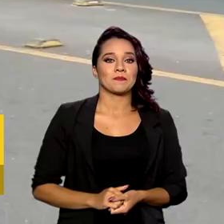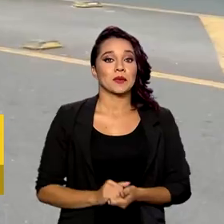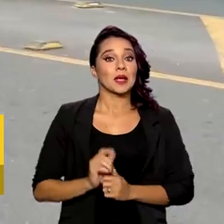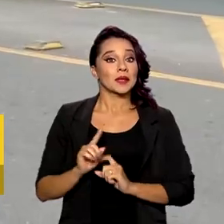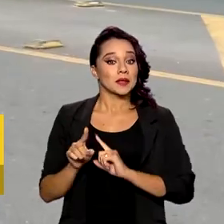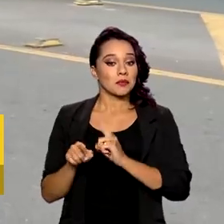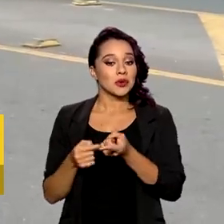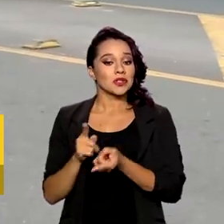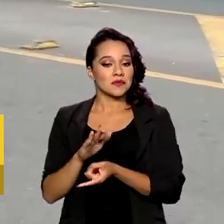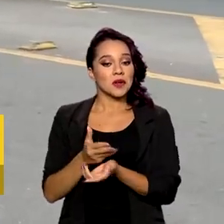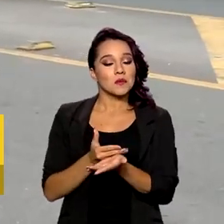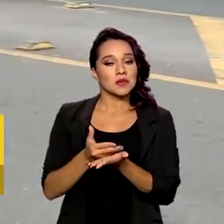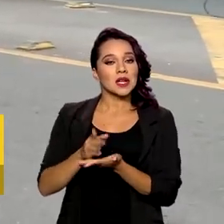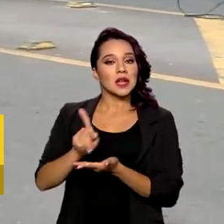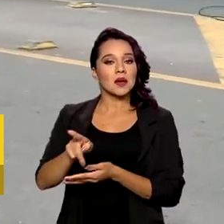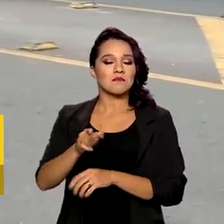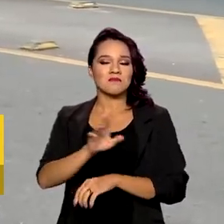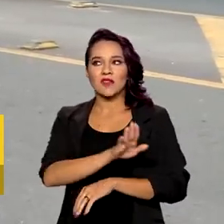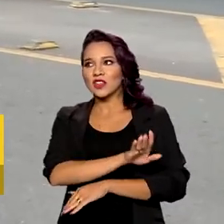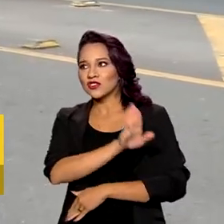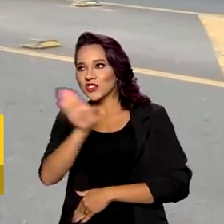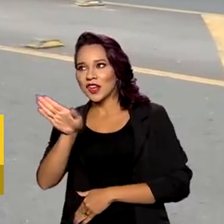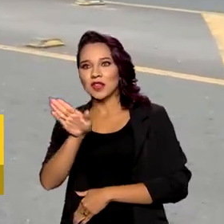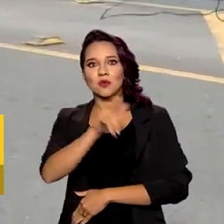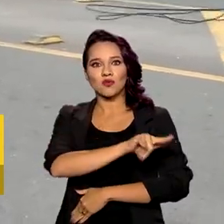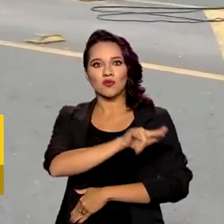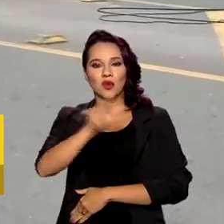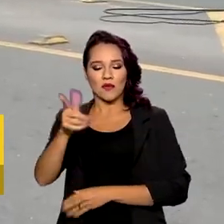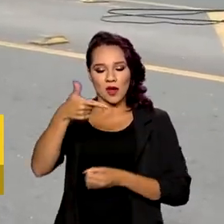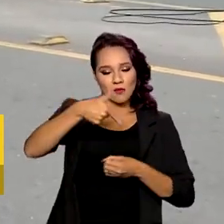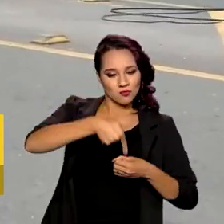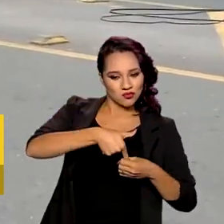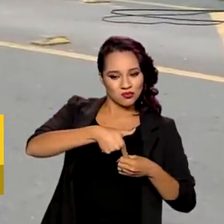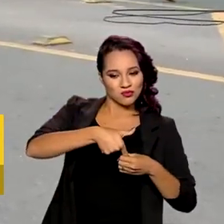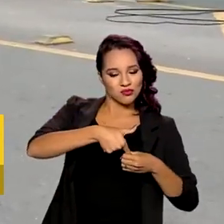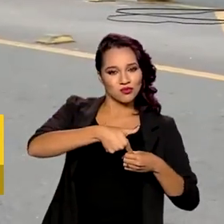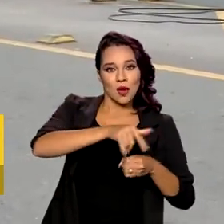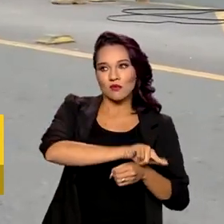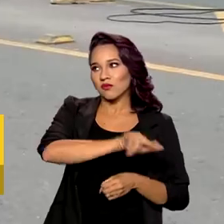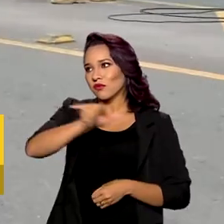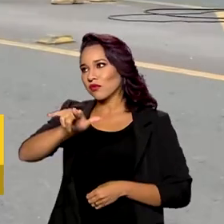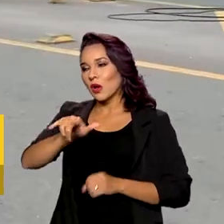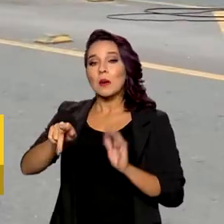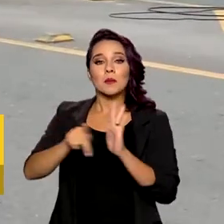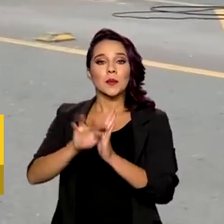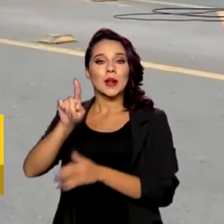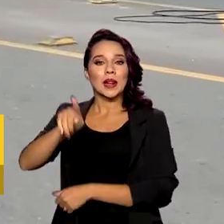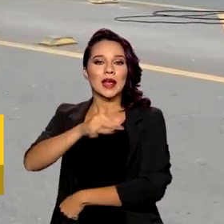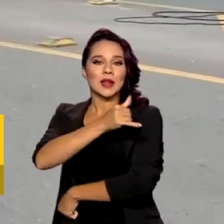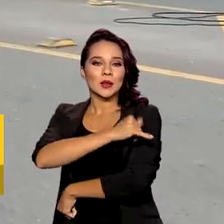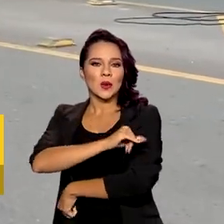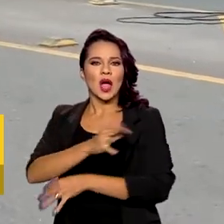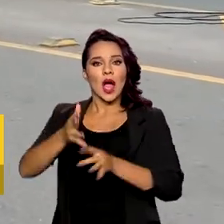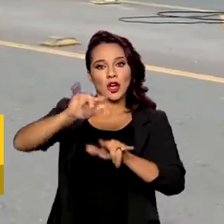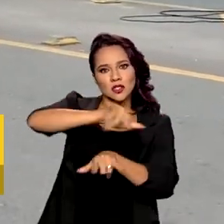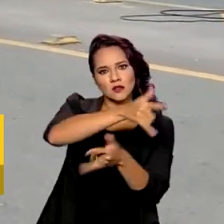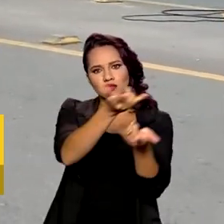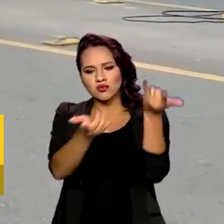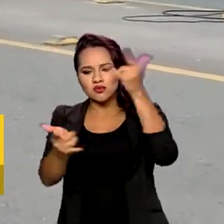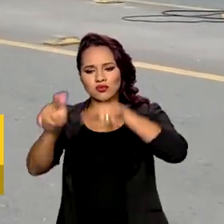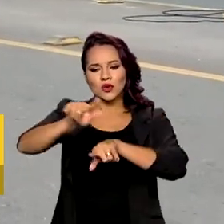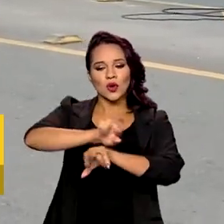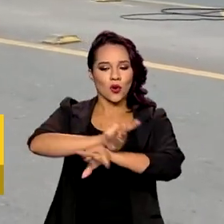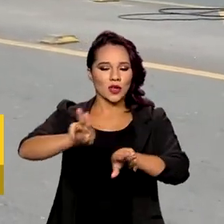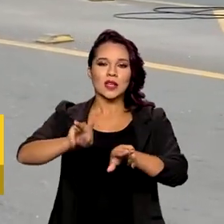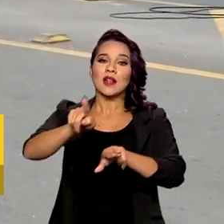lá, eles já vão seguir para o Rio de Janeiro. Eles vão reabastecer aqui. E a apresentação mesmo, propriamente dita, com as manobras, com as acrobacias